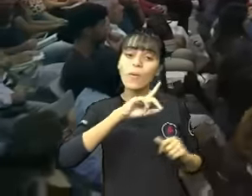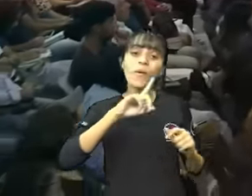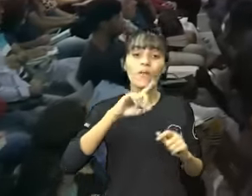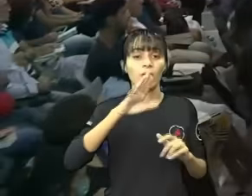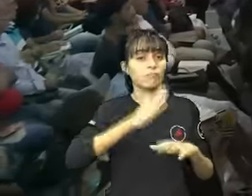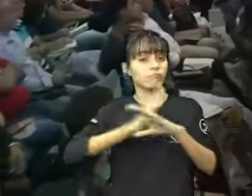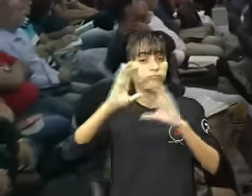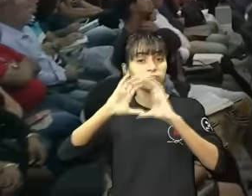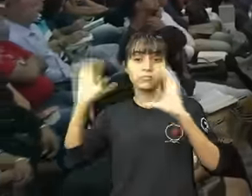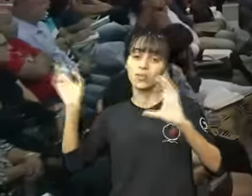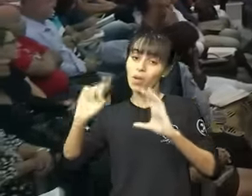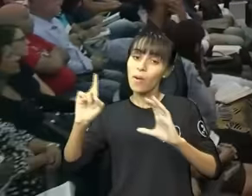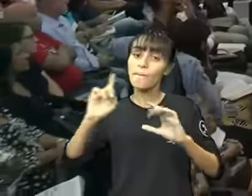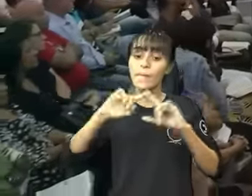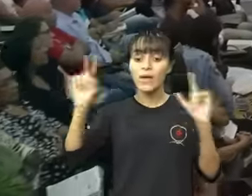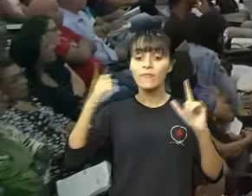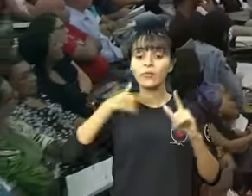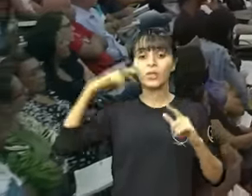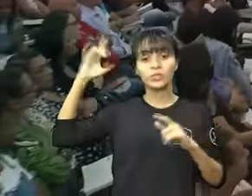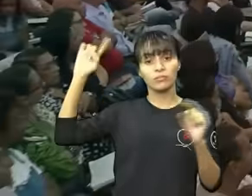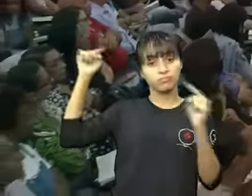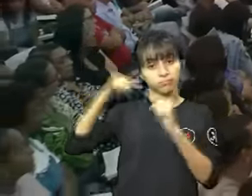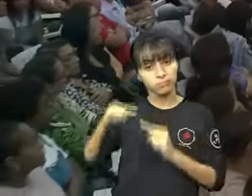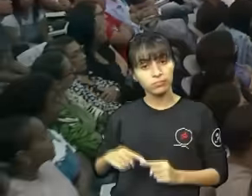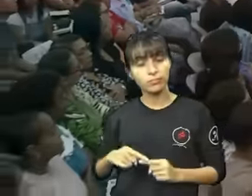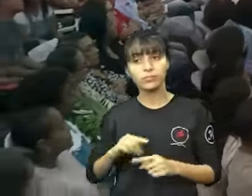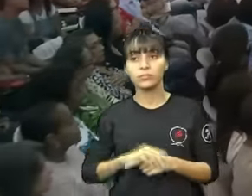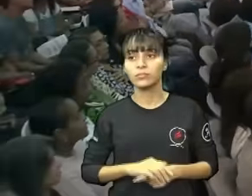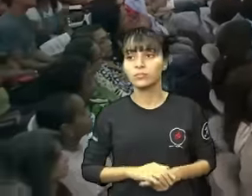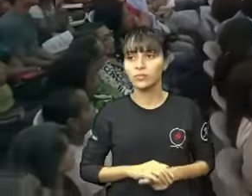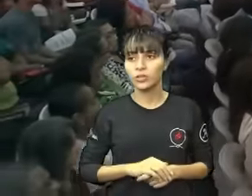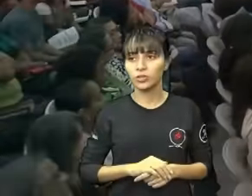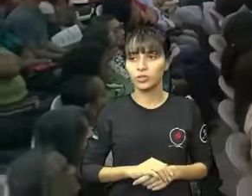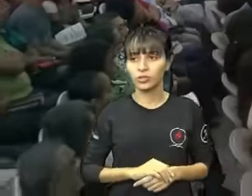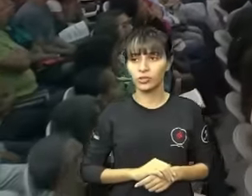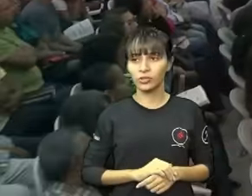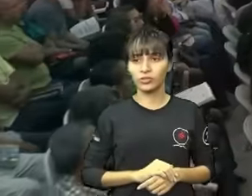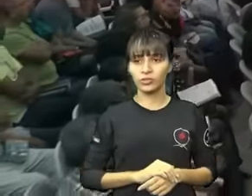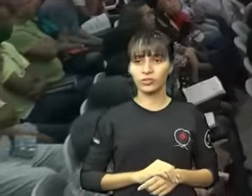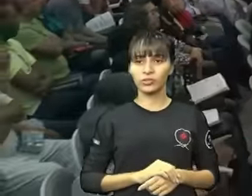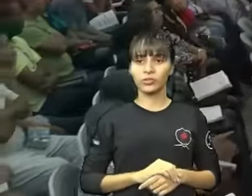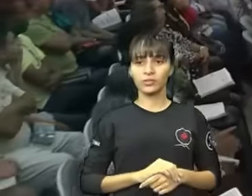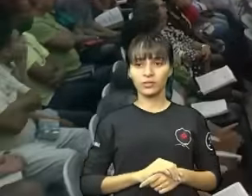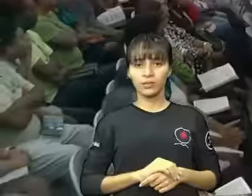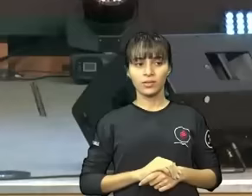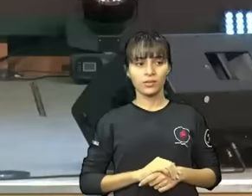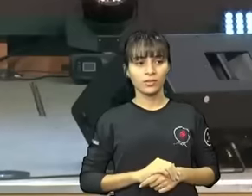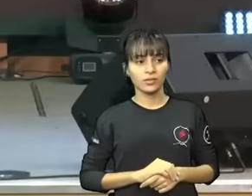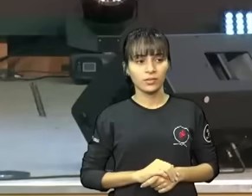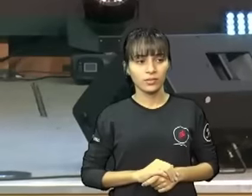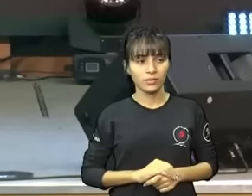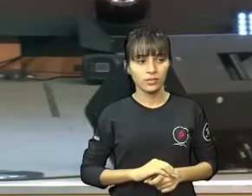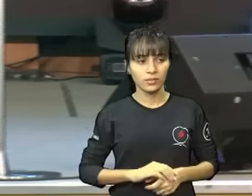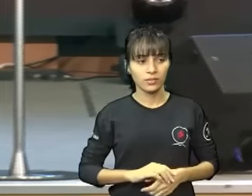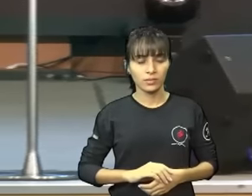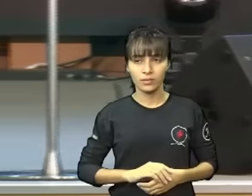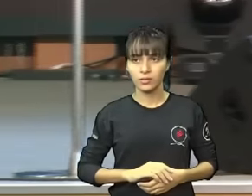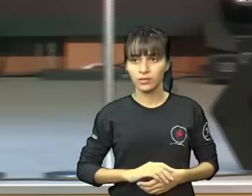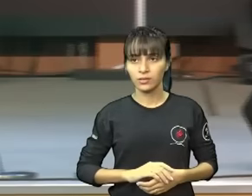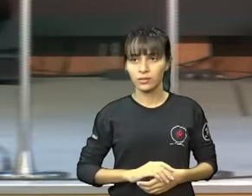Deus o replay os 59 diz que ele vê as ela causa de uma eterna salvação para quem me obedece